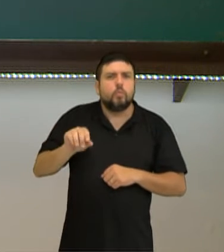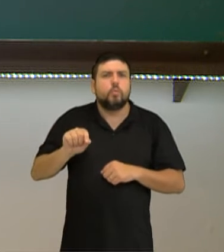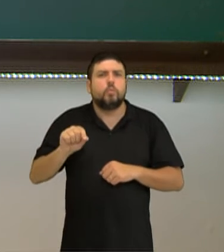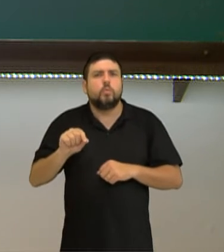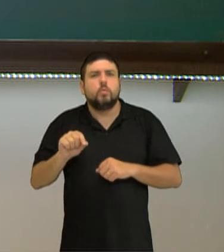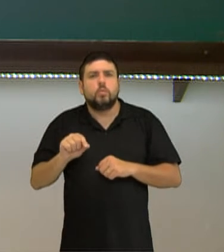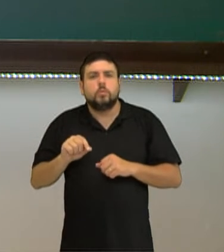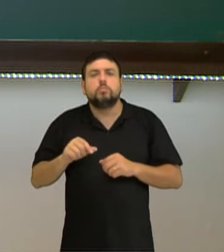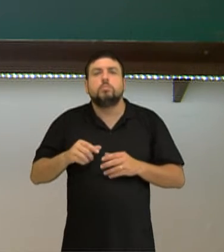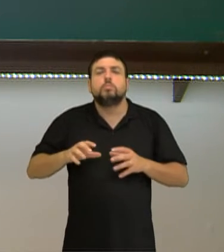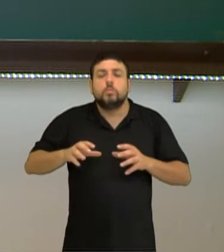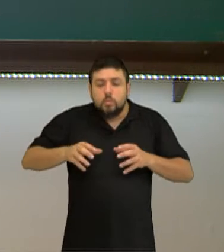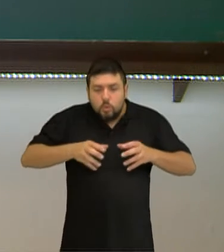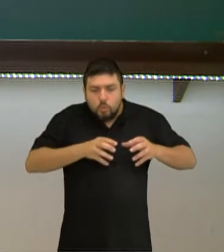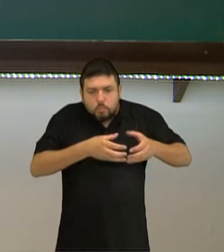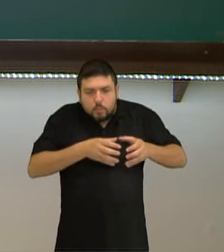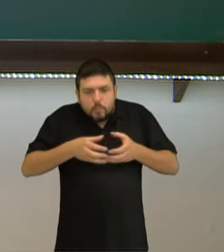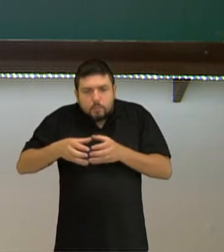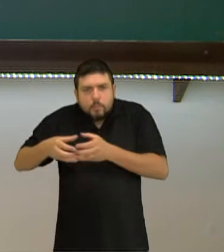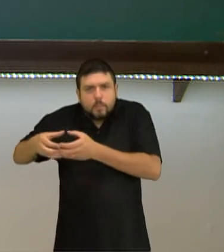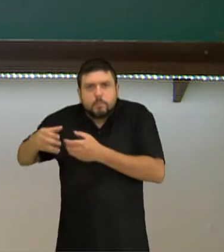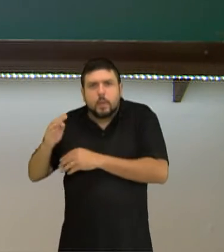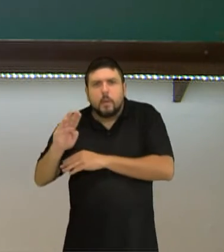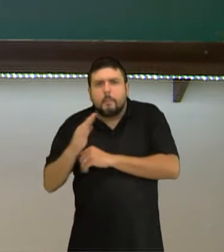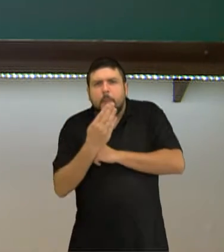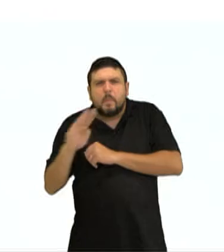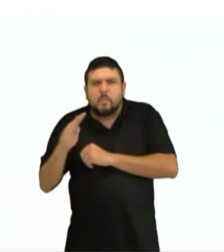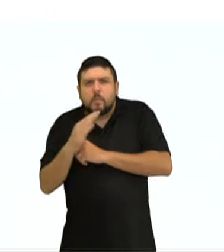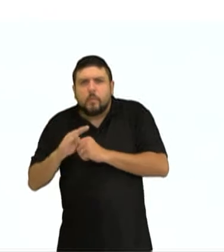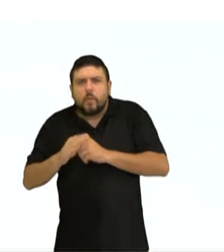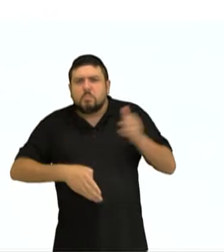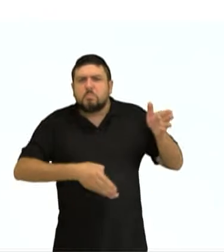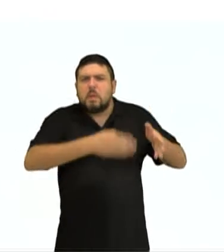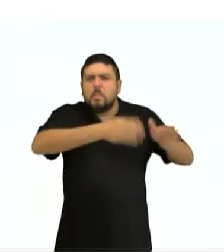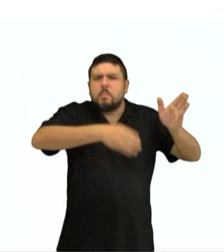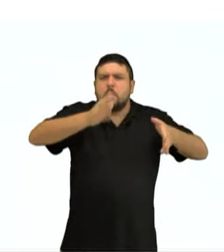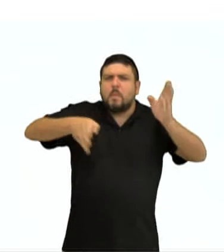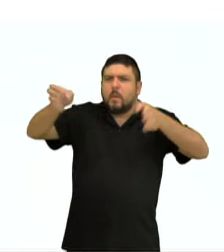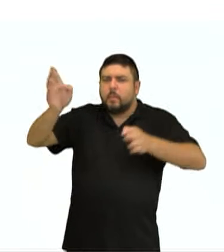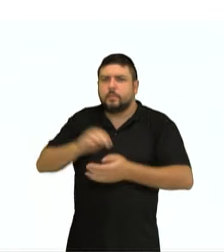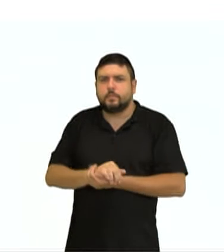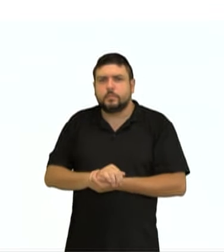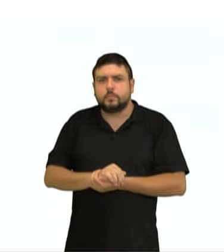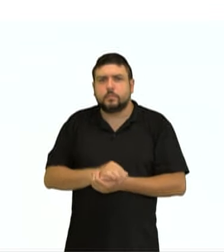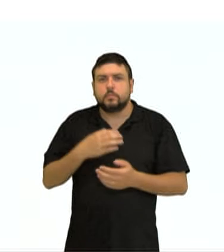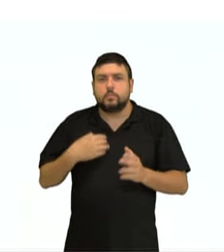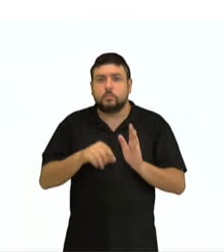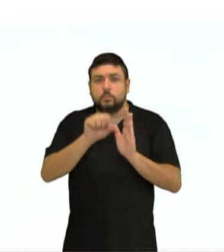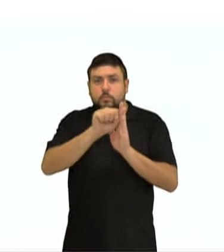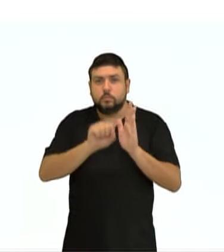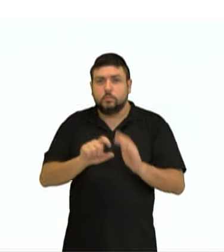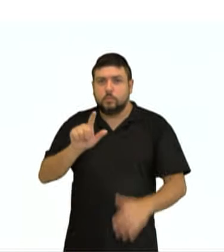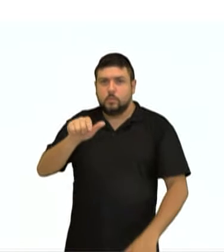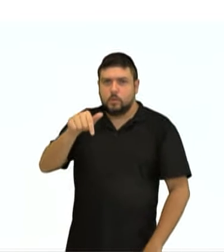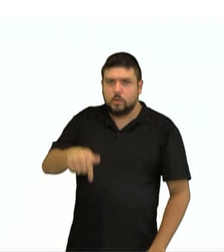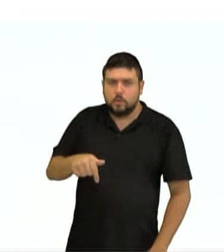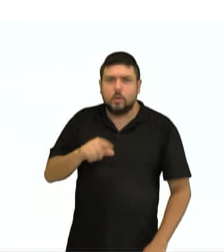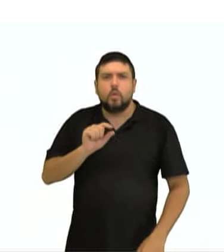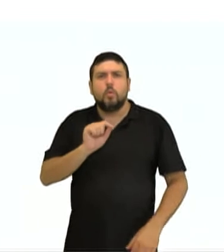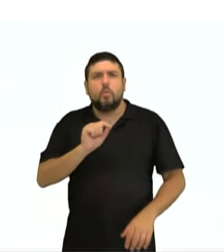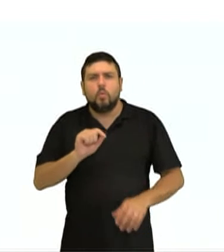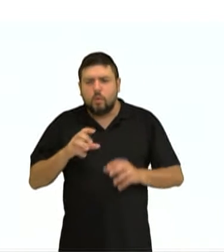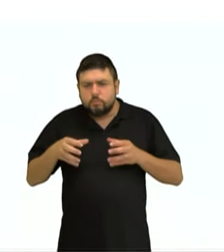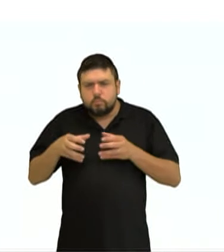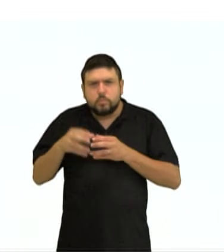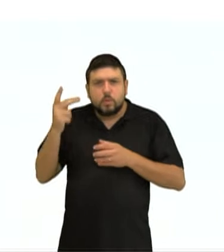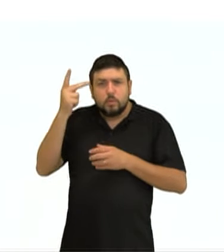onde saíam a grande parte dessas bandeiras. Até o início do século XVII, São Paulo era, portanto, uma vila pobre